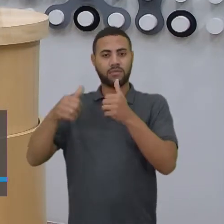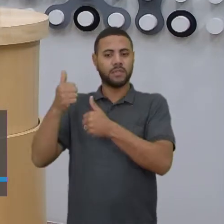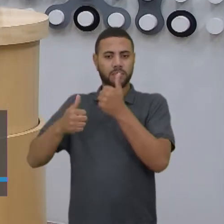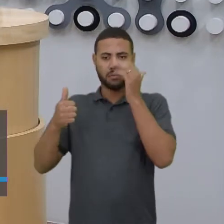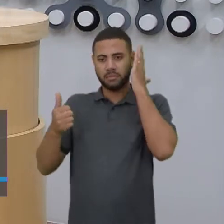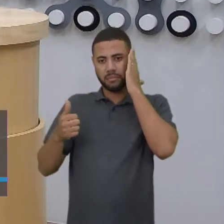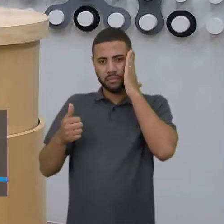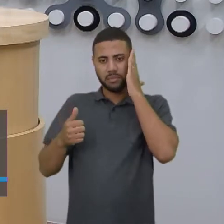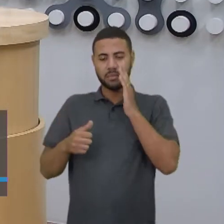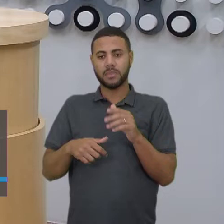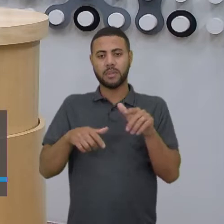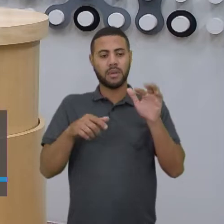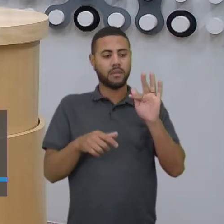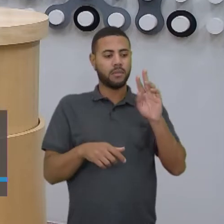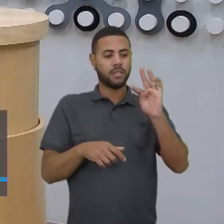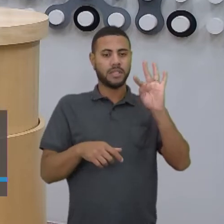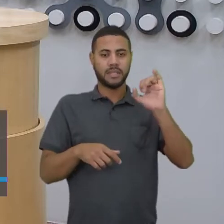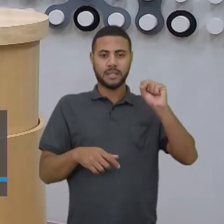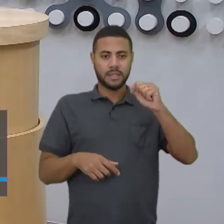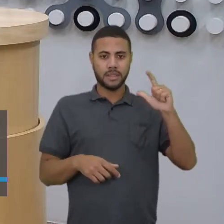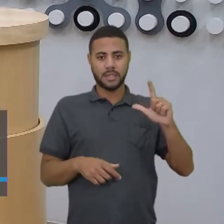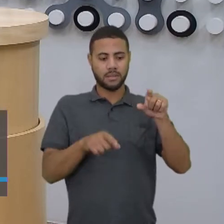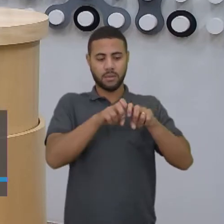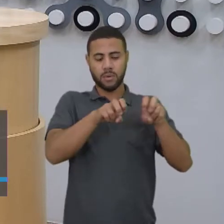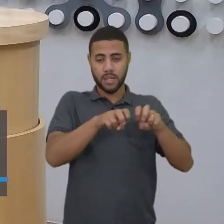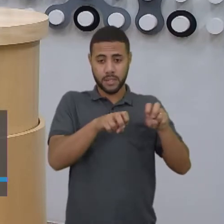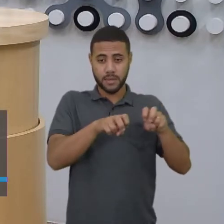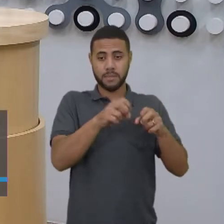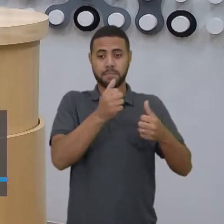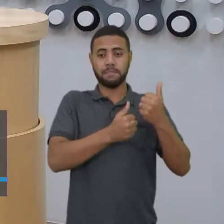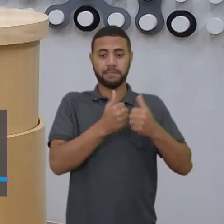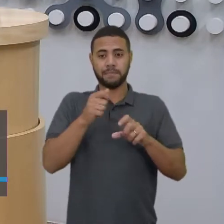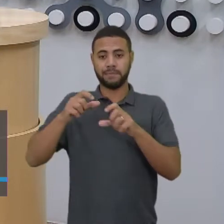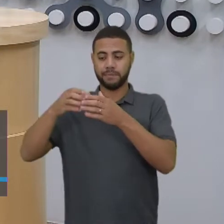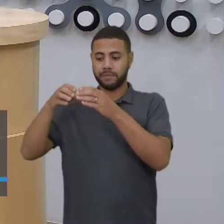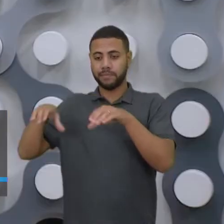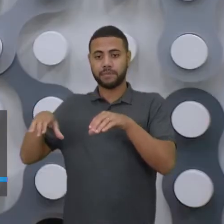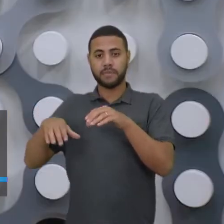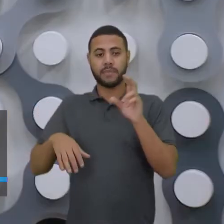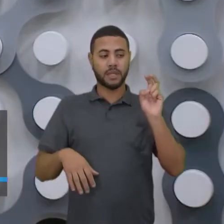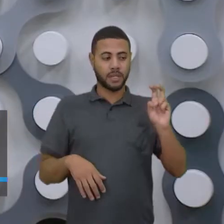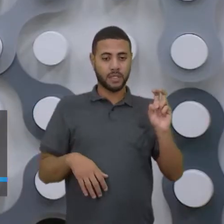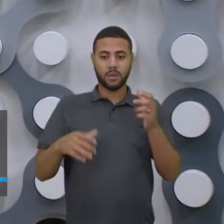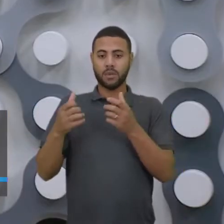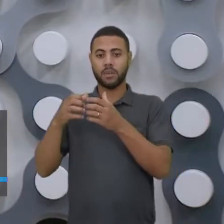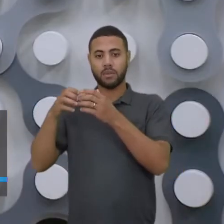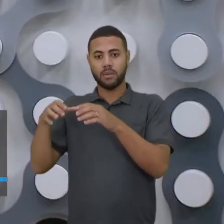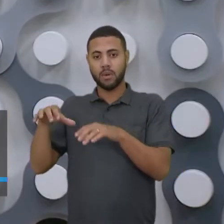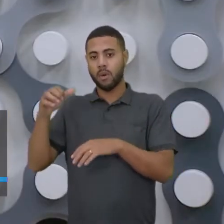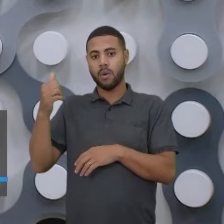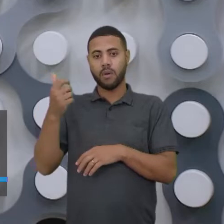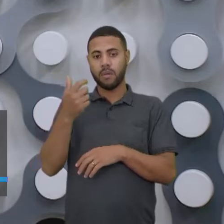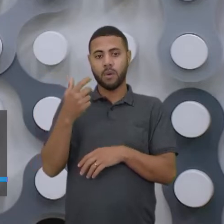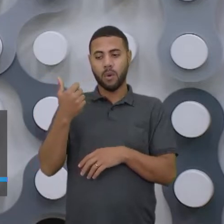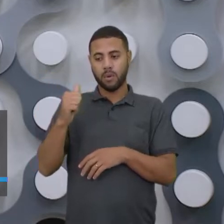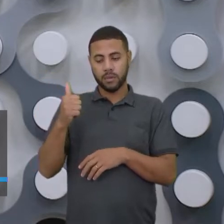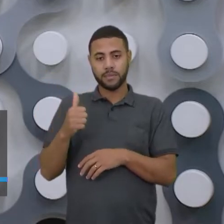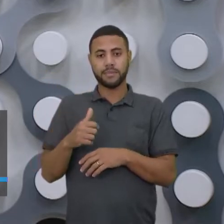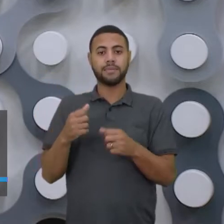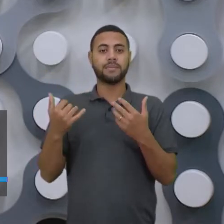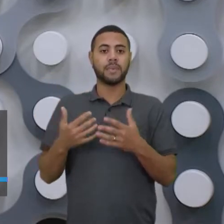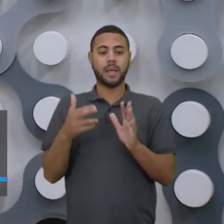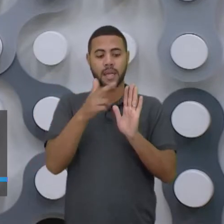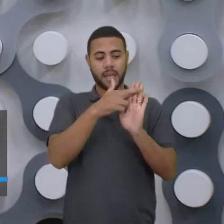Ótimo. Mas aí vamos falar de futsal, por favor. Tá? A gente fala do futsal e do futebol de 5, que tem características, que tem regras